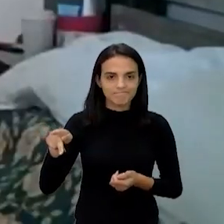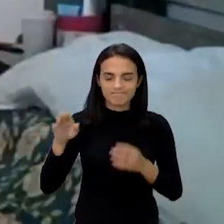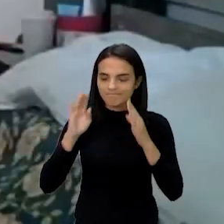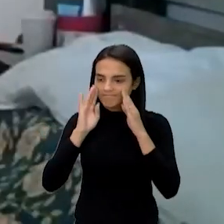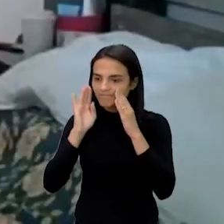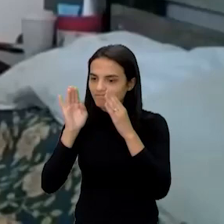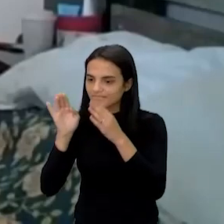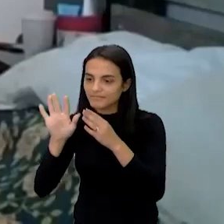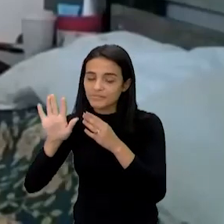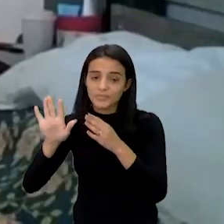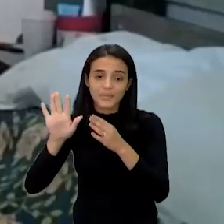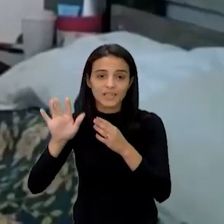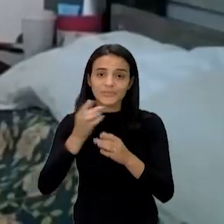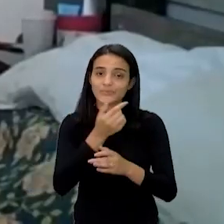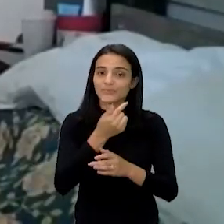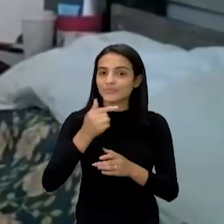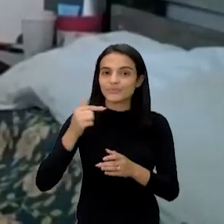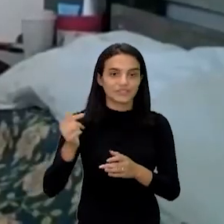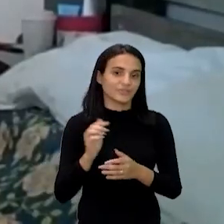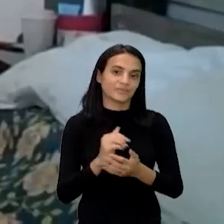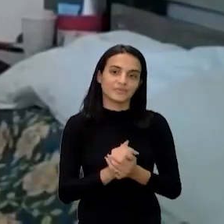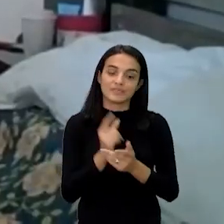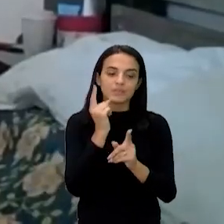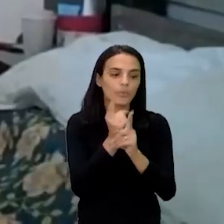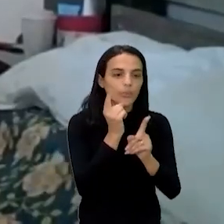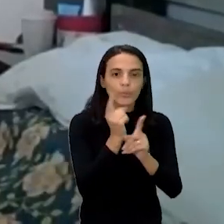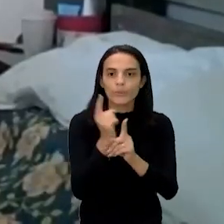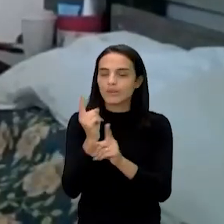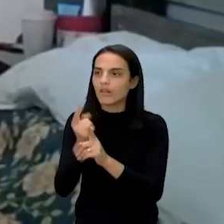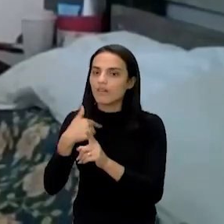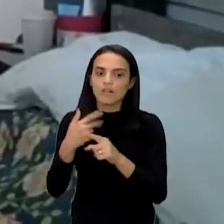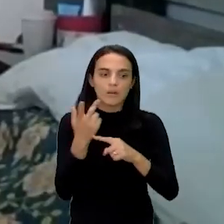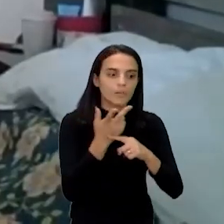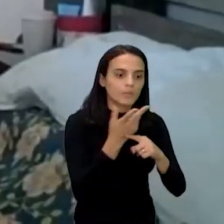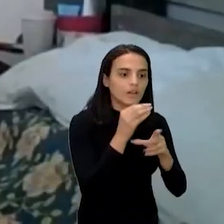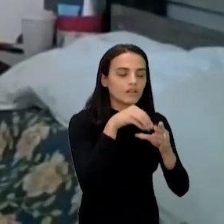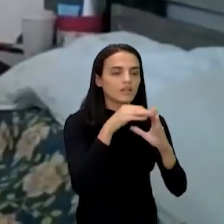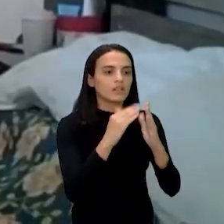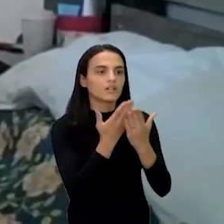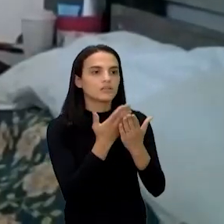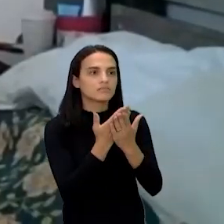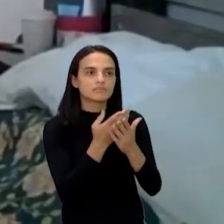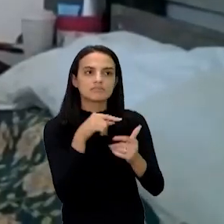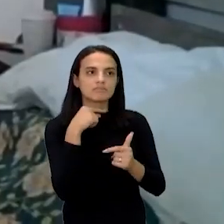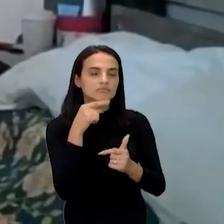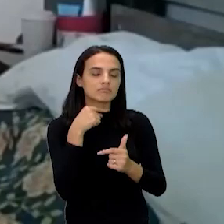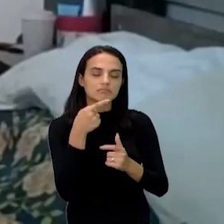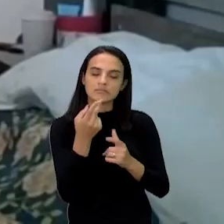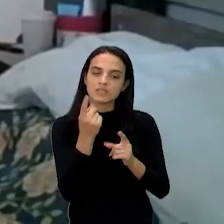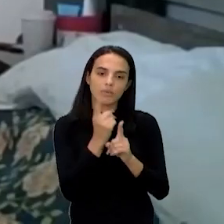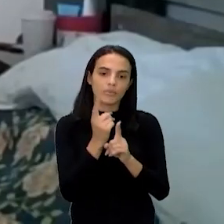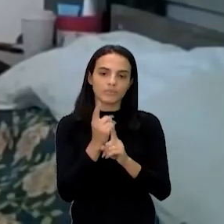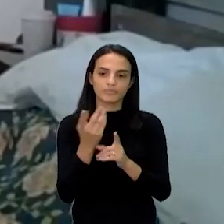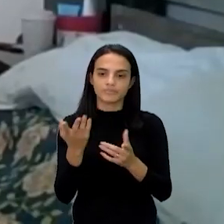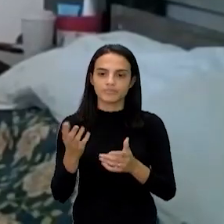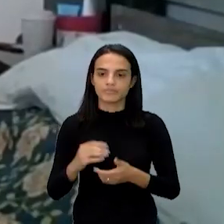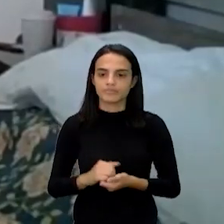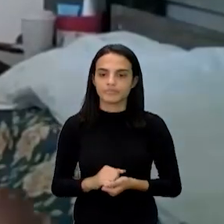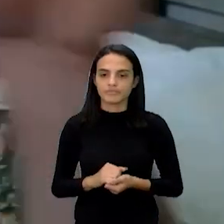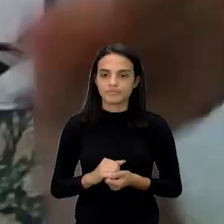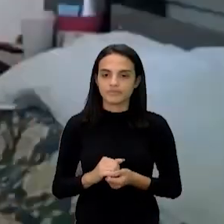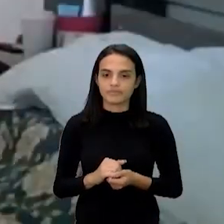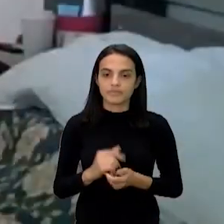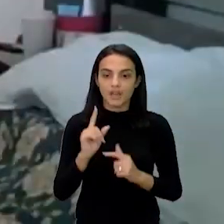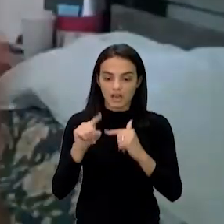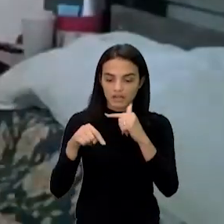eu também não tinha muito, né? Não encontrava muito aquilo que eu buscava dentro dessa pessoa. E aí depois